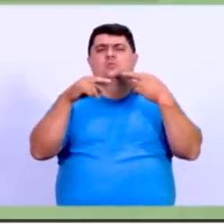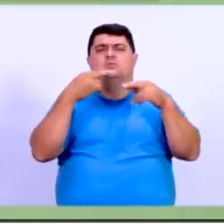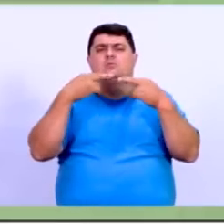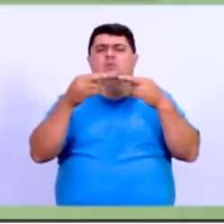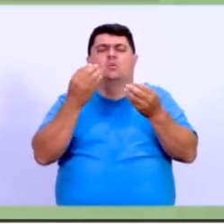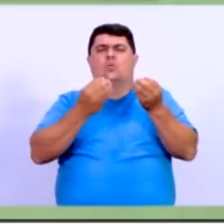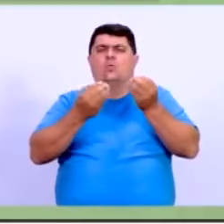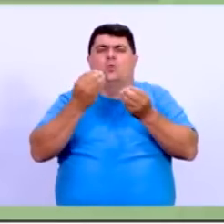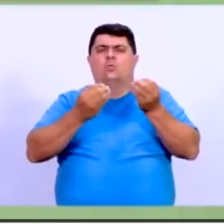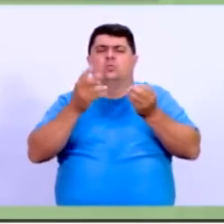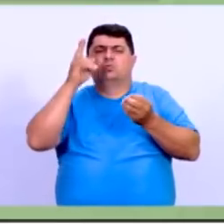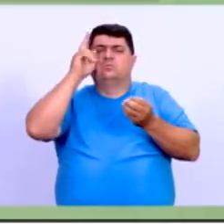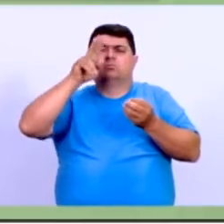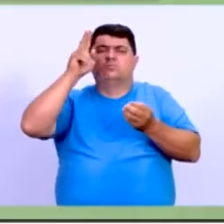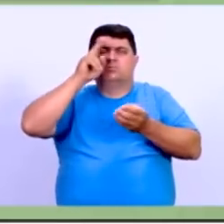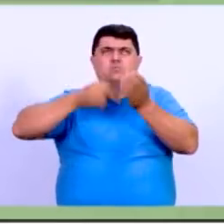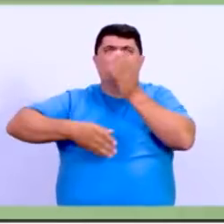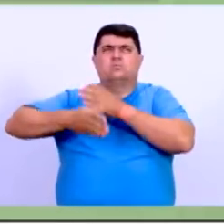histórico aí da rede de computador.